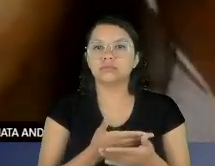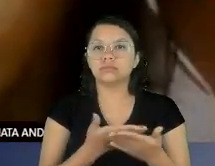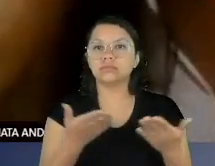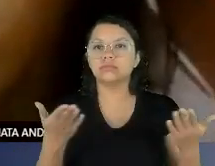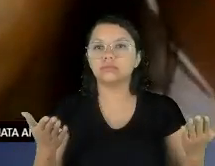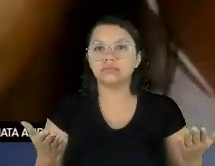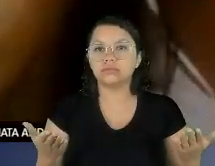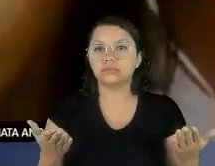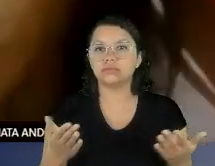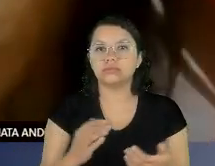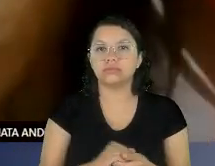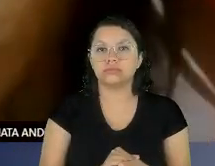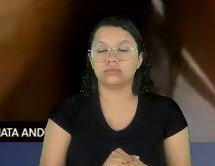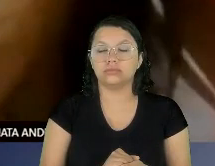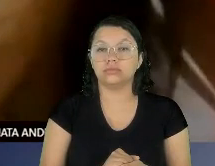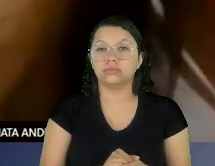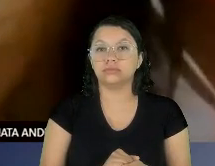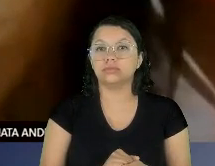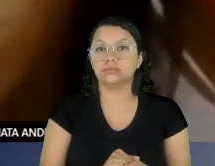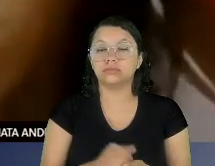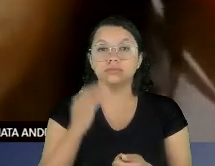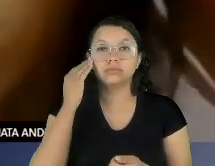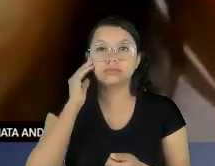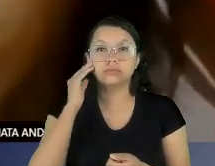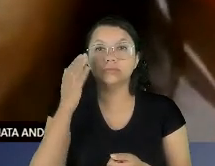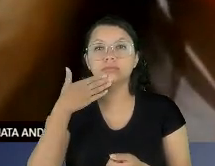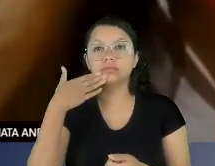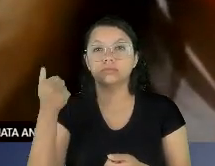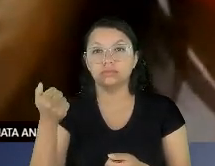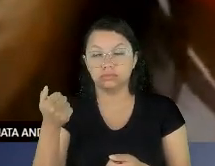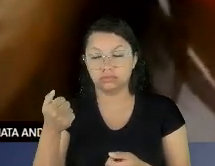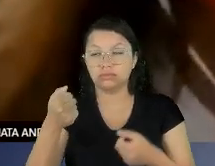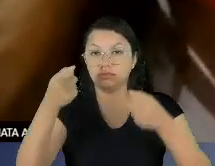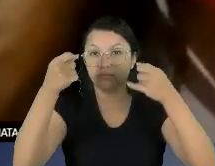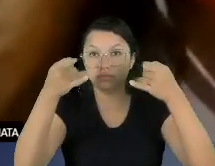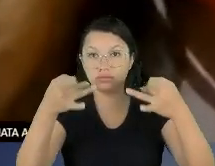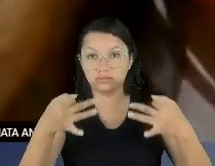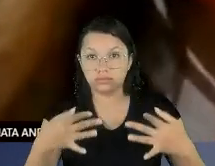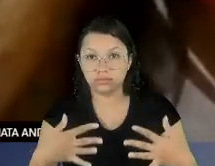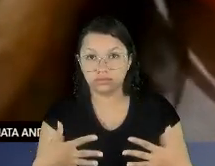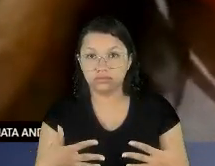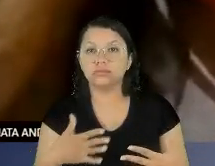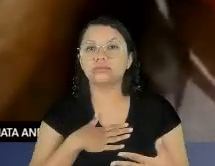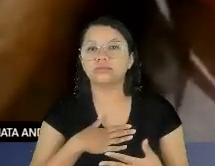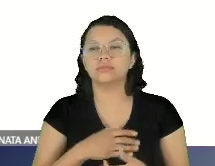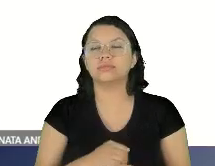deixar a minha explicação um pouco mais palatável.